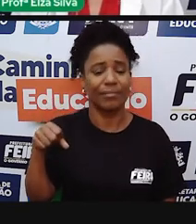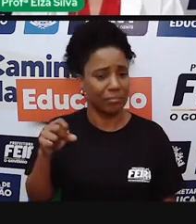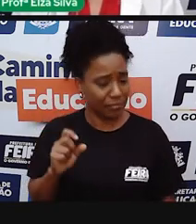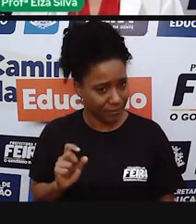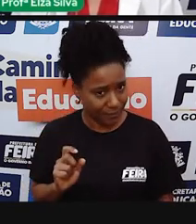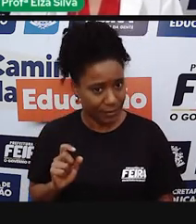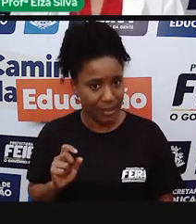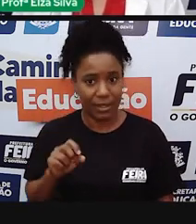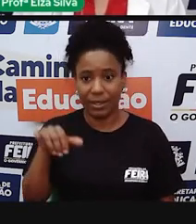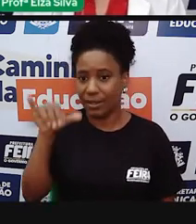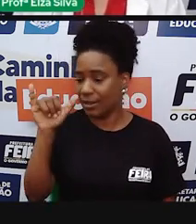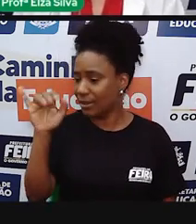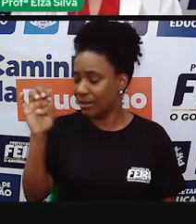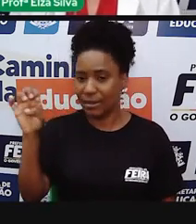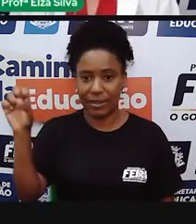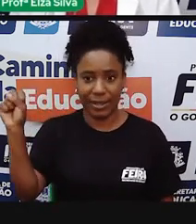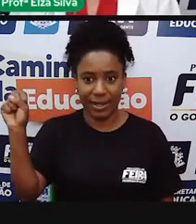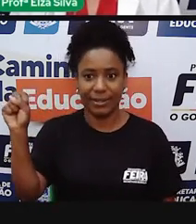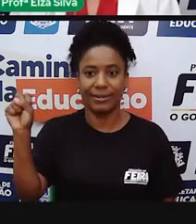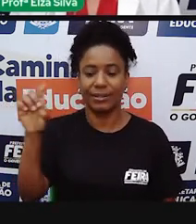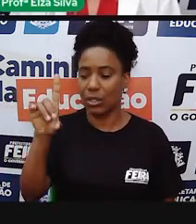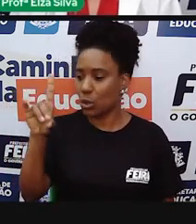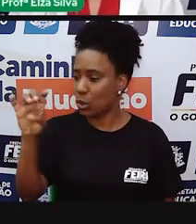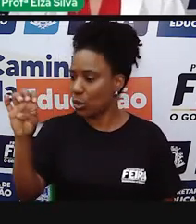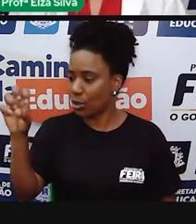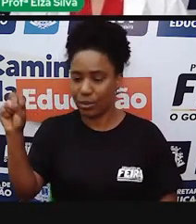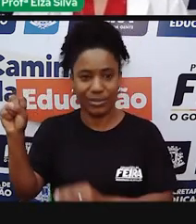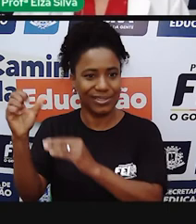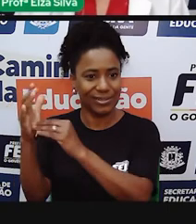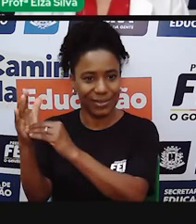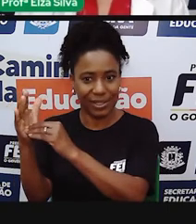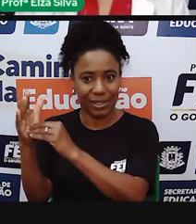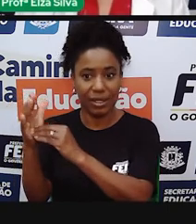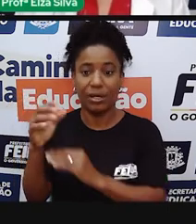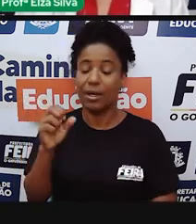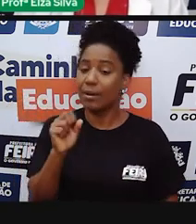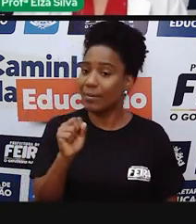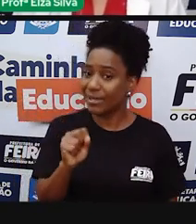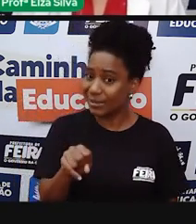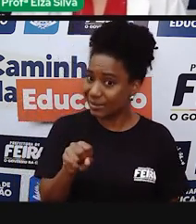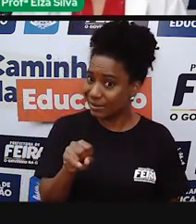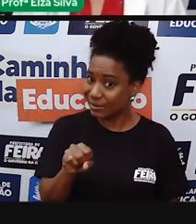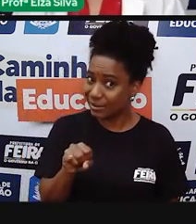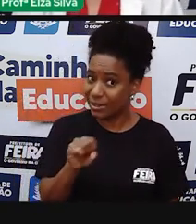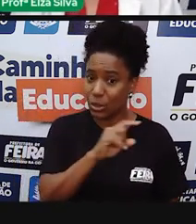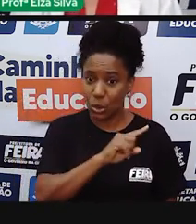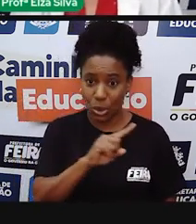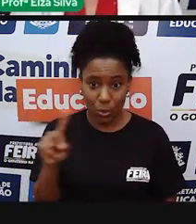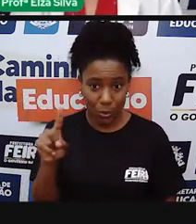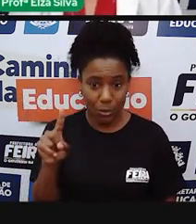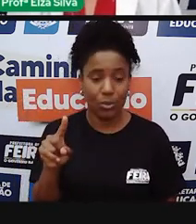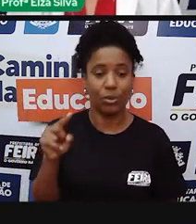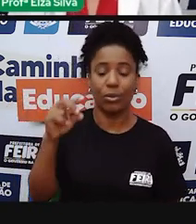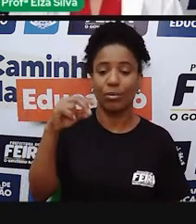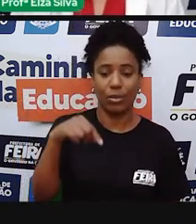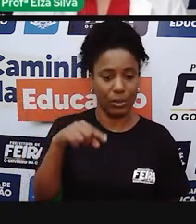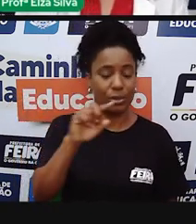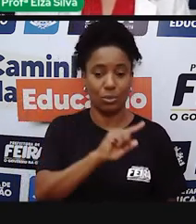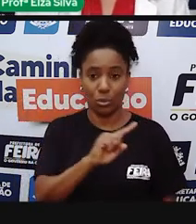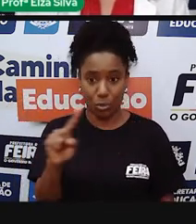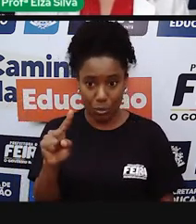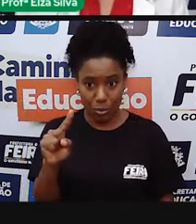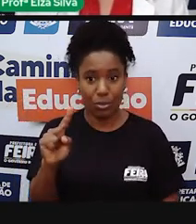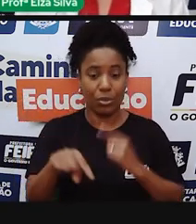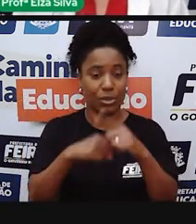maneira negativa, no, he doesn't. Mas se essa pergunta eu me referi a ela, então eu vou